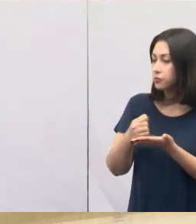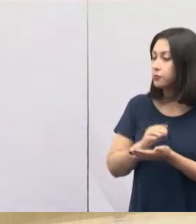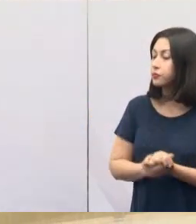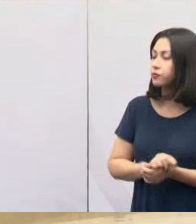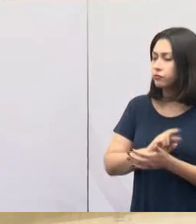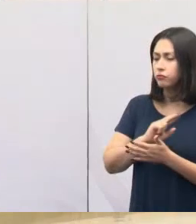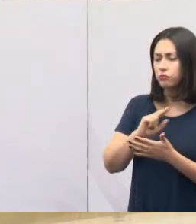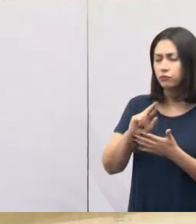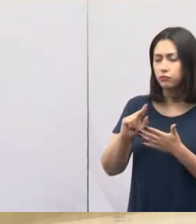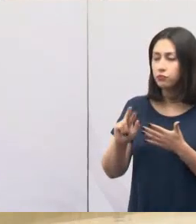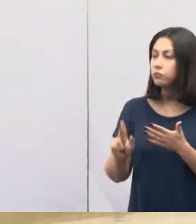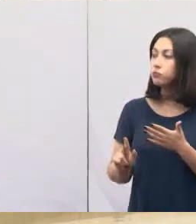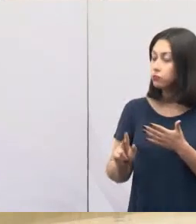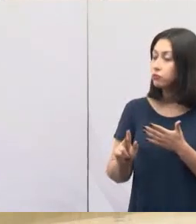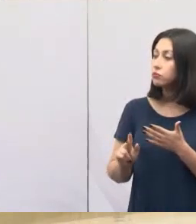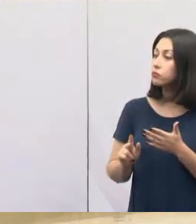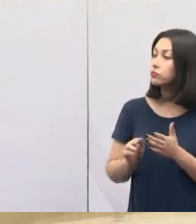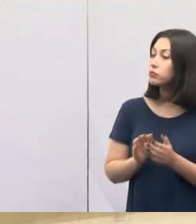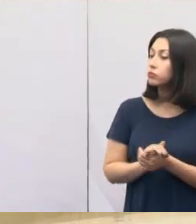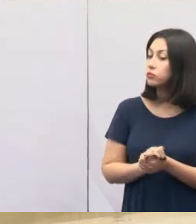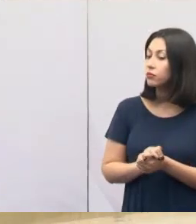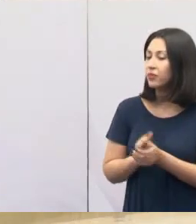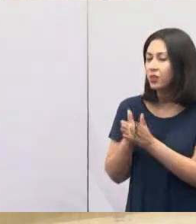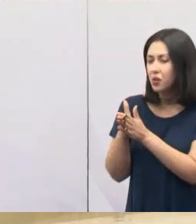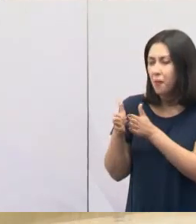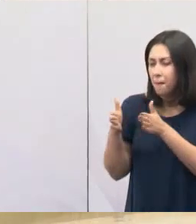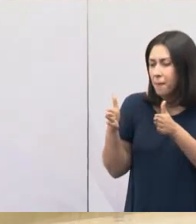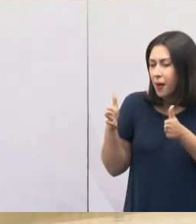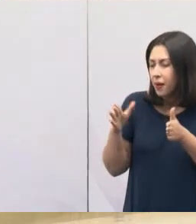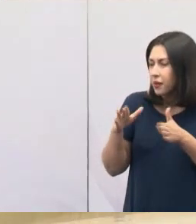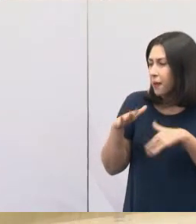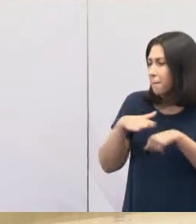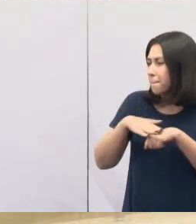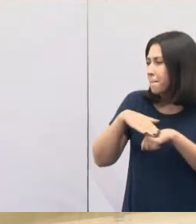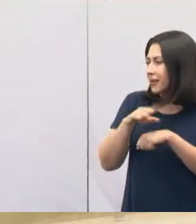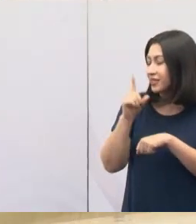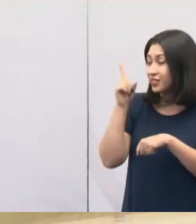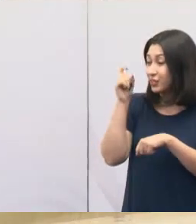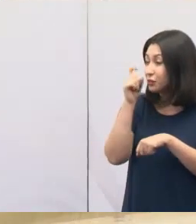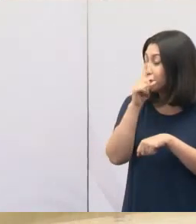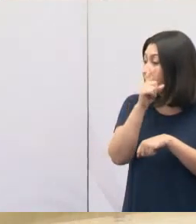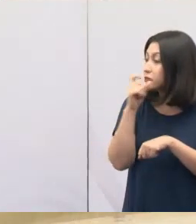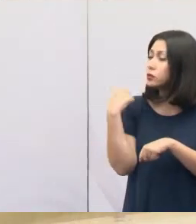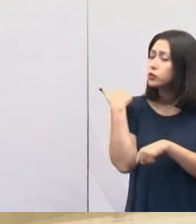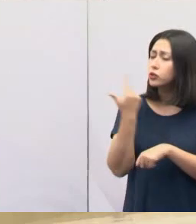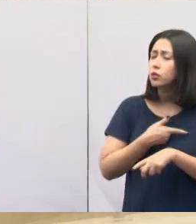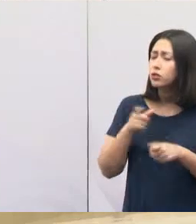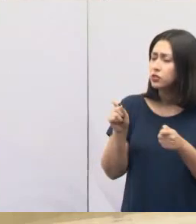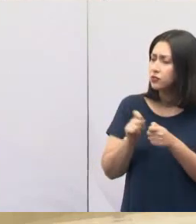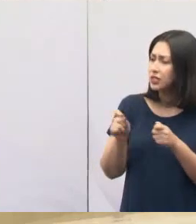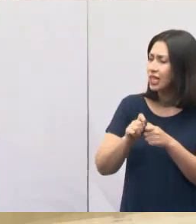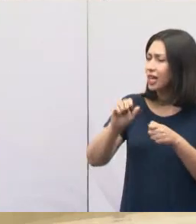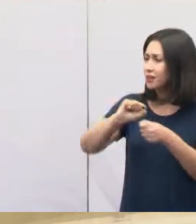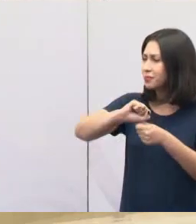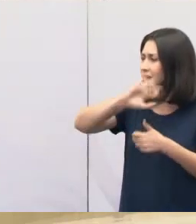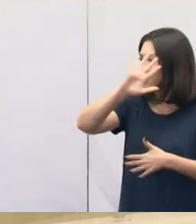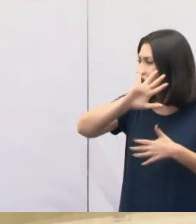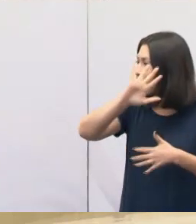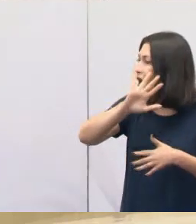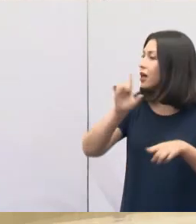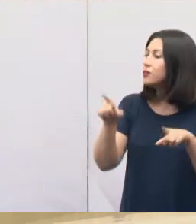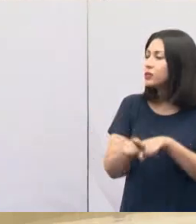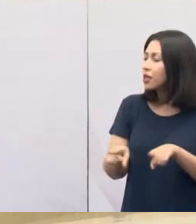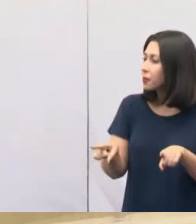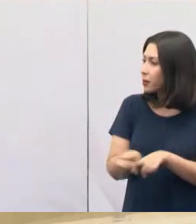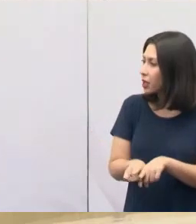outras. Nas fases mais restritivas da Covid-19, participamos de várias lives e promovemos de